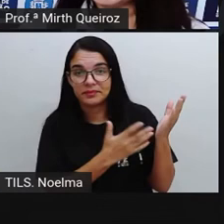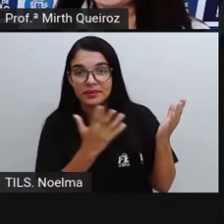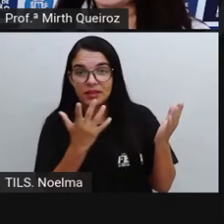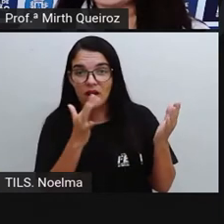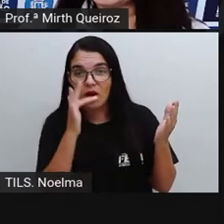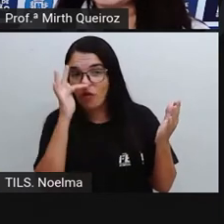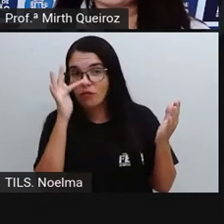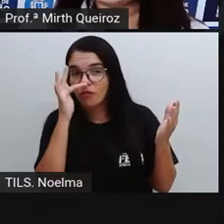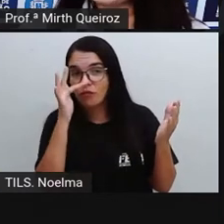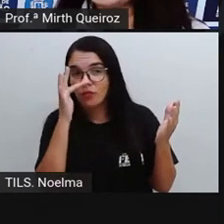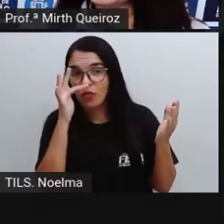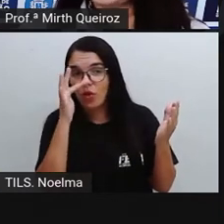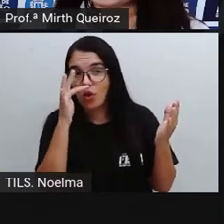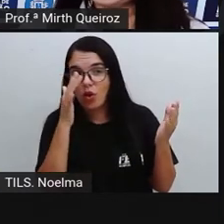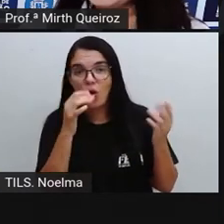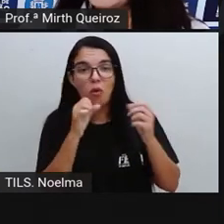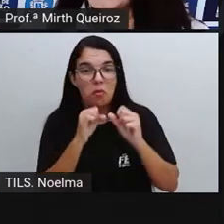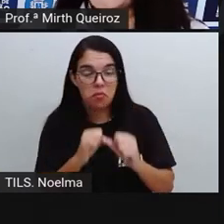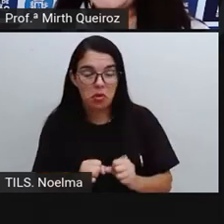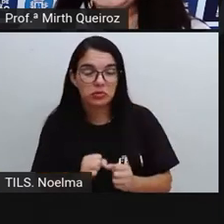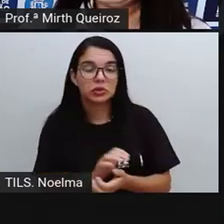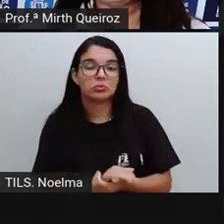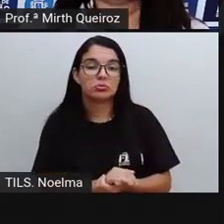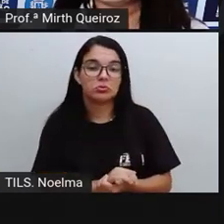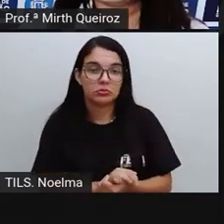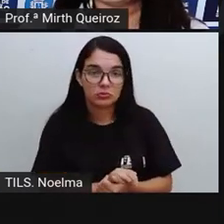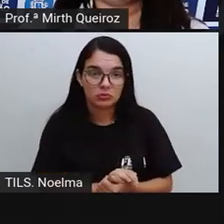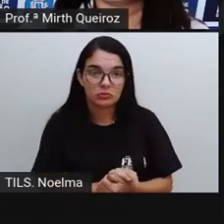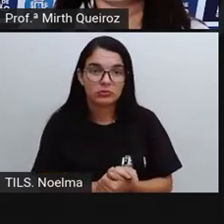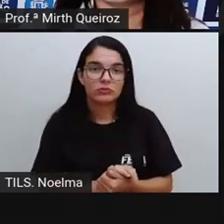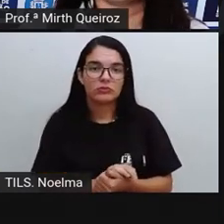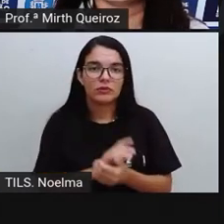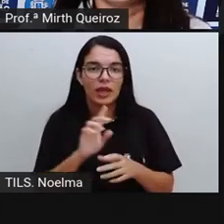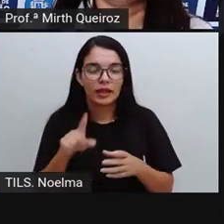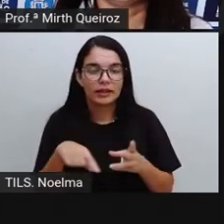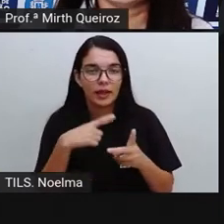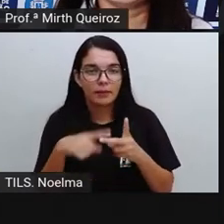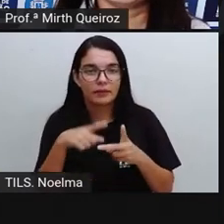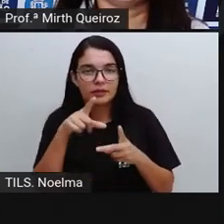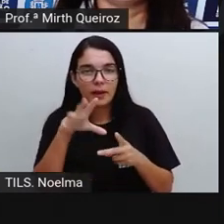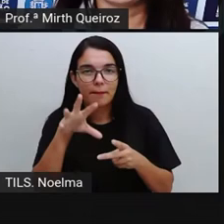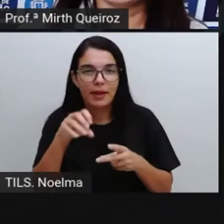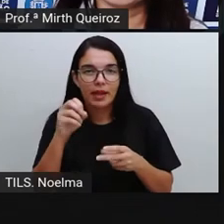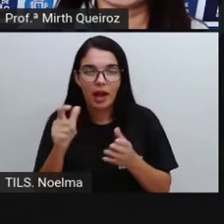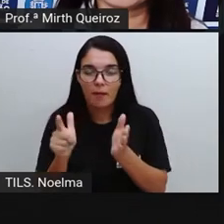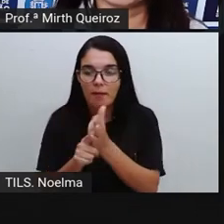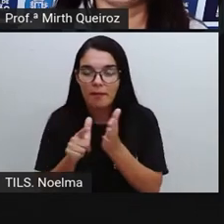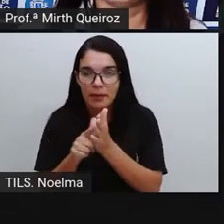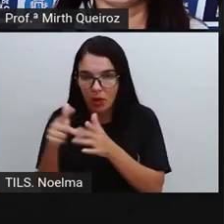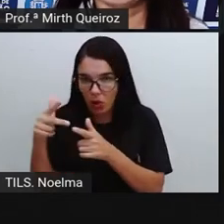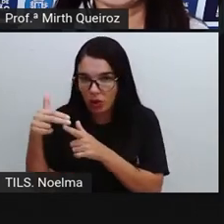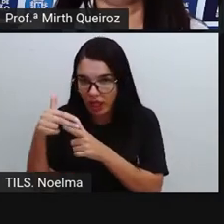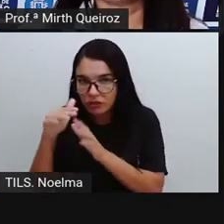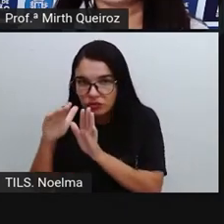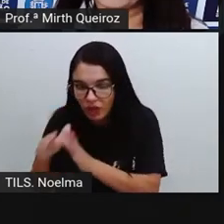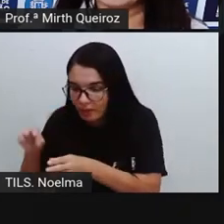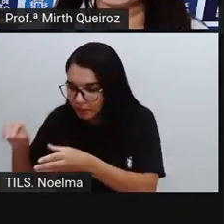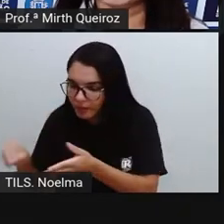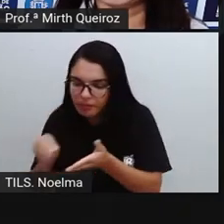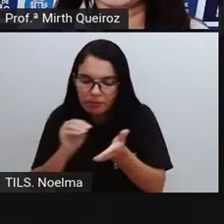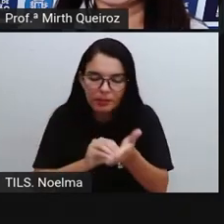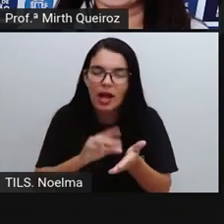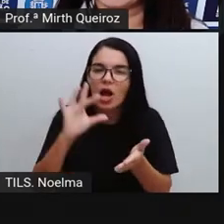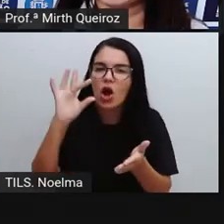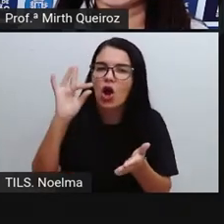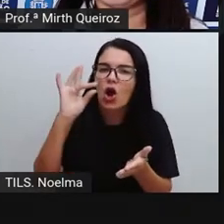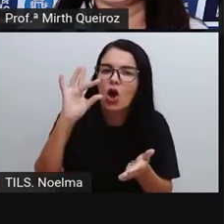então vocês podem fazer também um desenho, uma figura. E em seguida, vocês vão colocar aí aos poucos